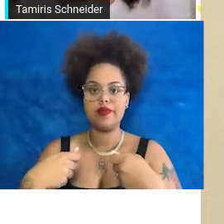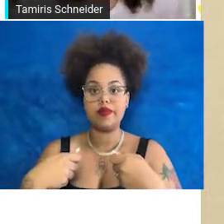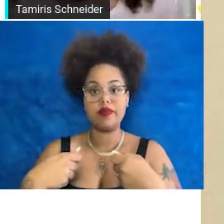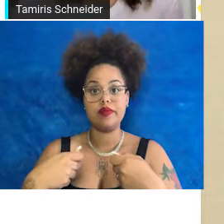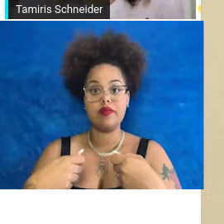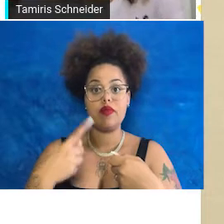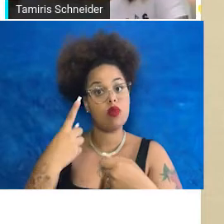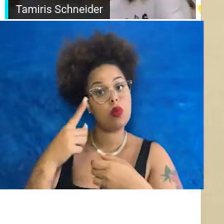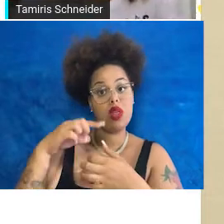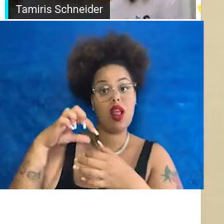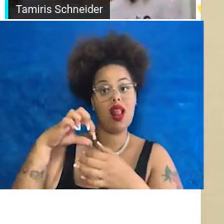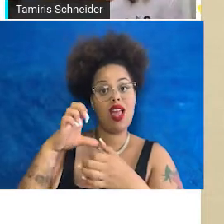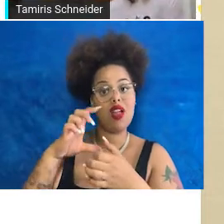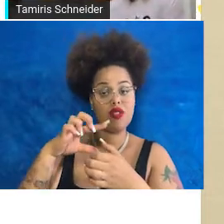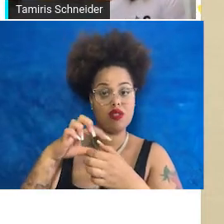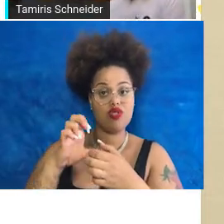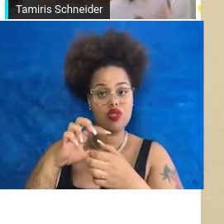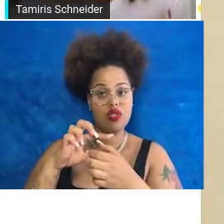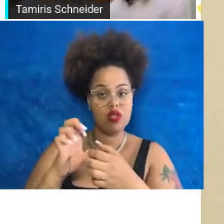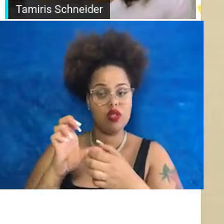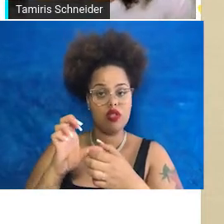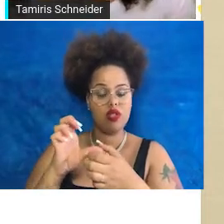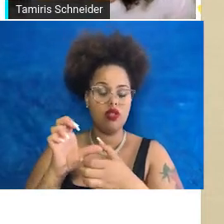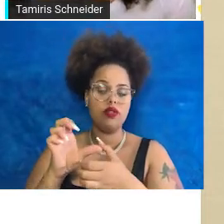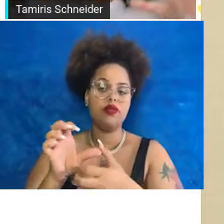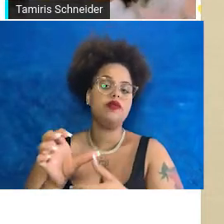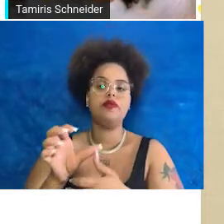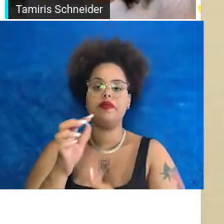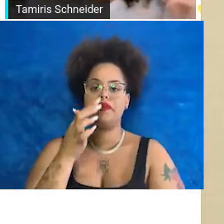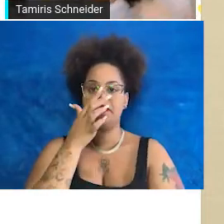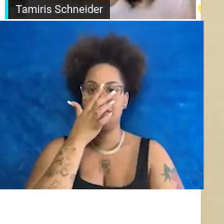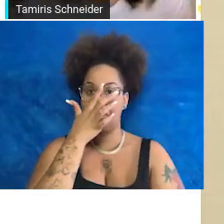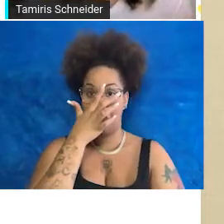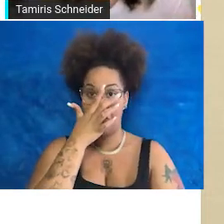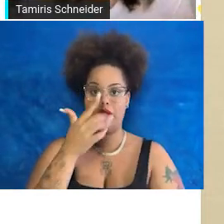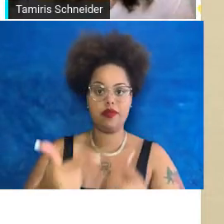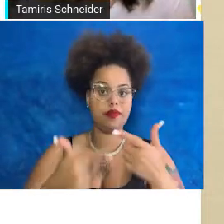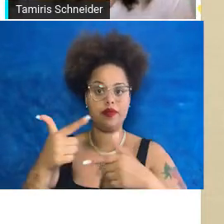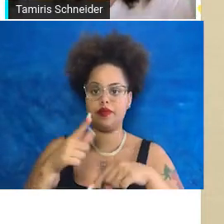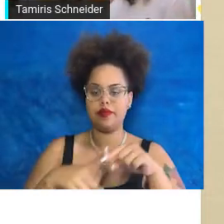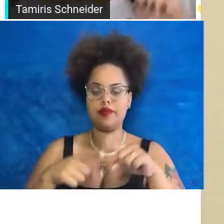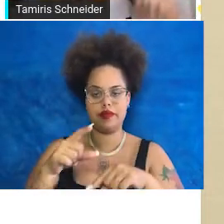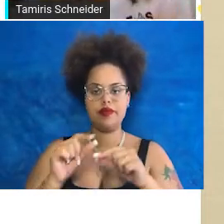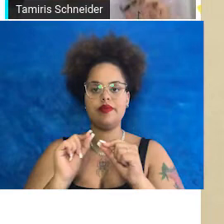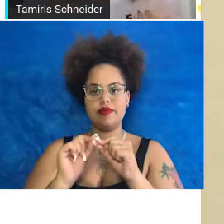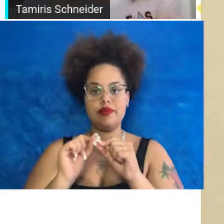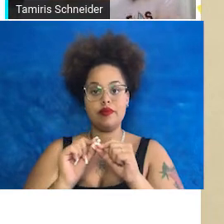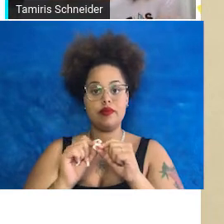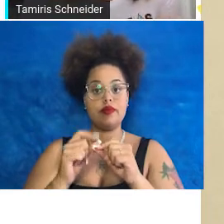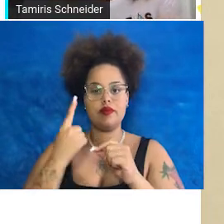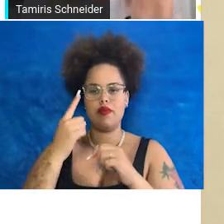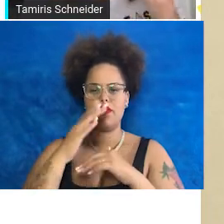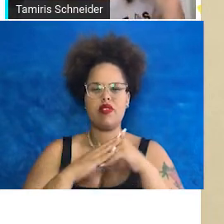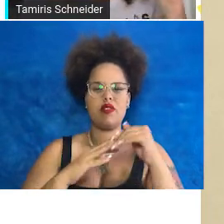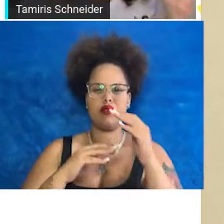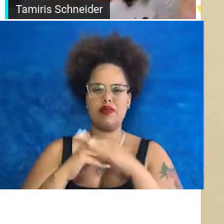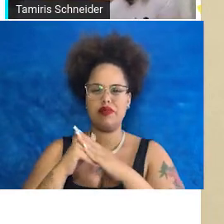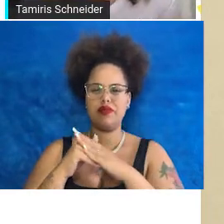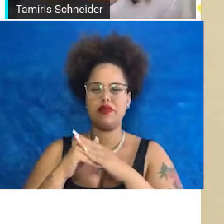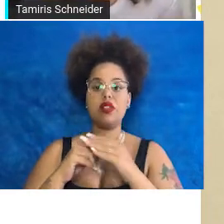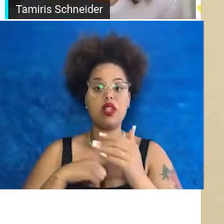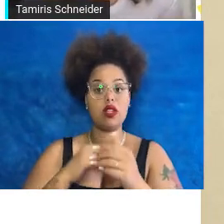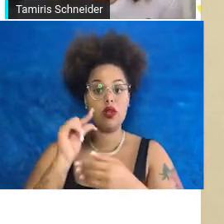uma latinha para o ator. Então, vai ser o produtor de objetos que faz. É uma função que tem um pouco